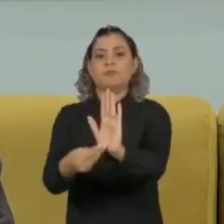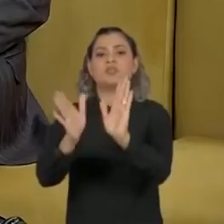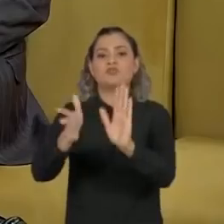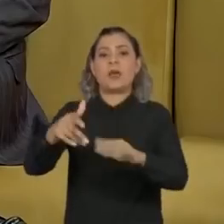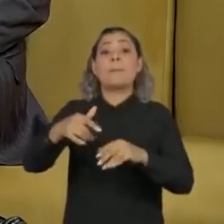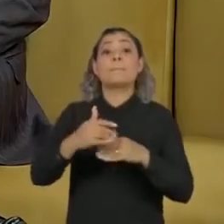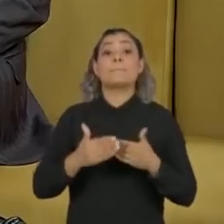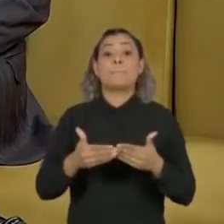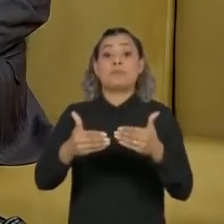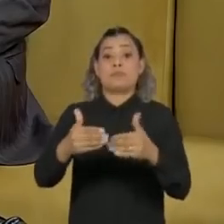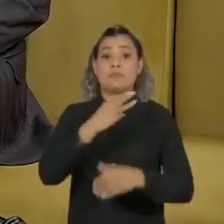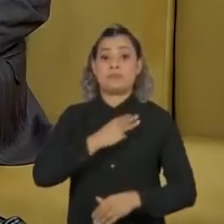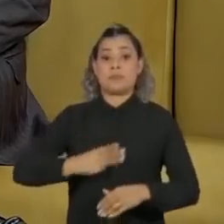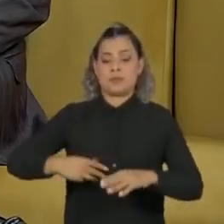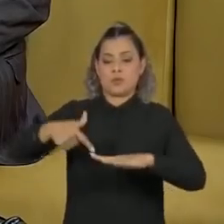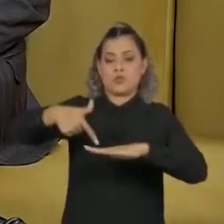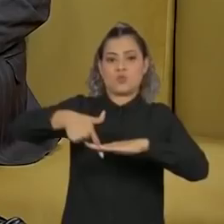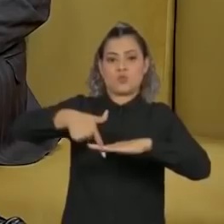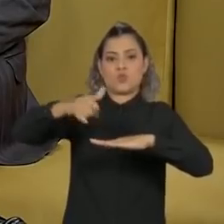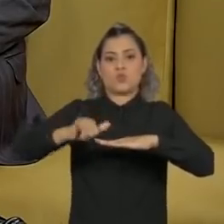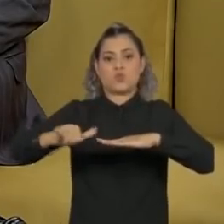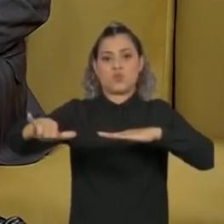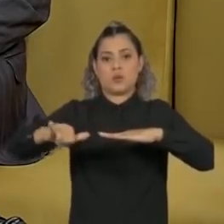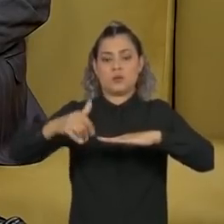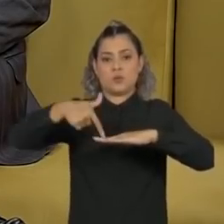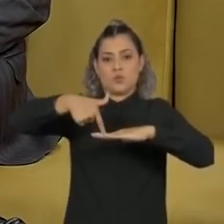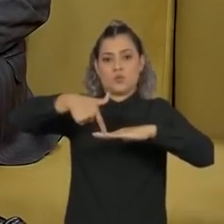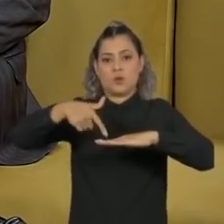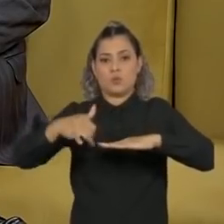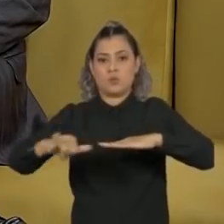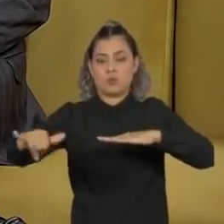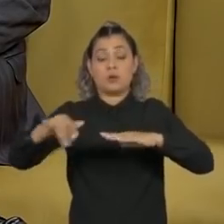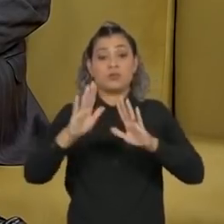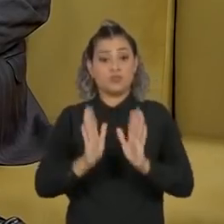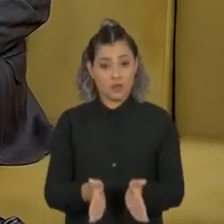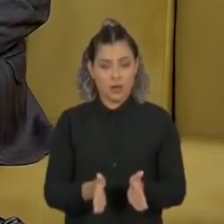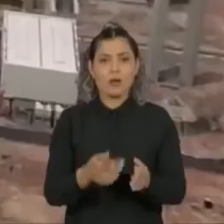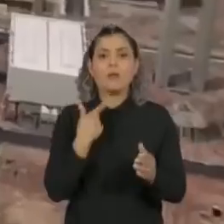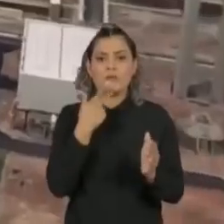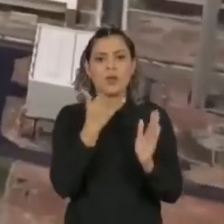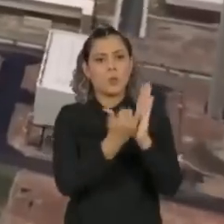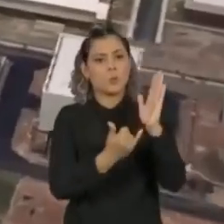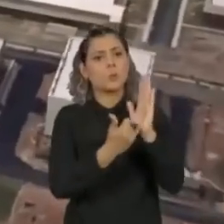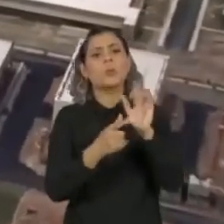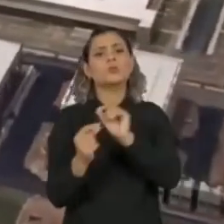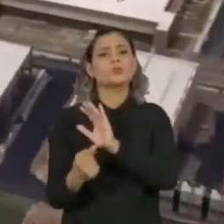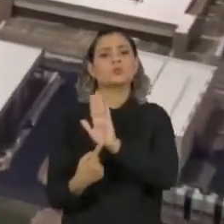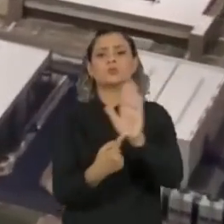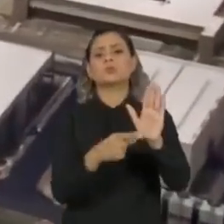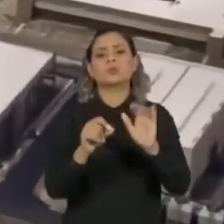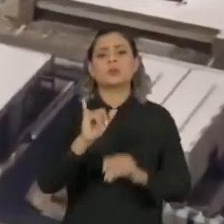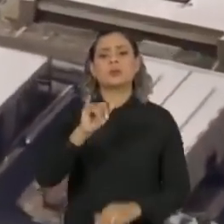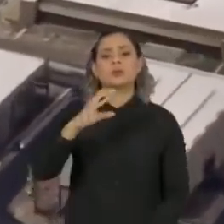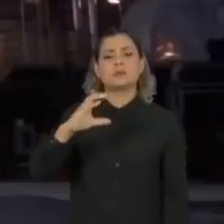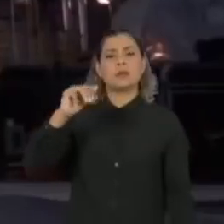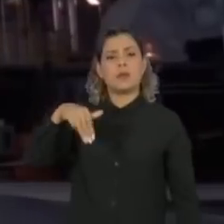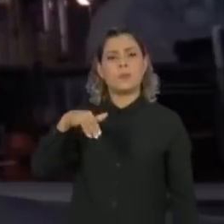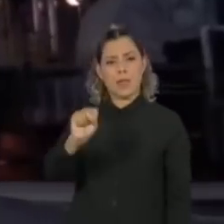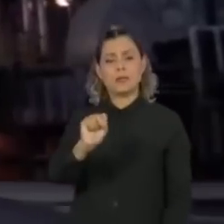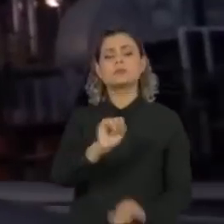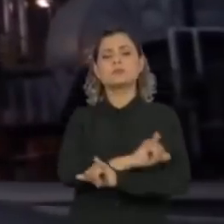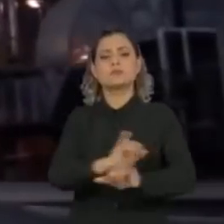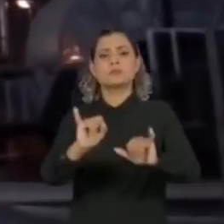Energia. E voltou a defender a alteração da cobrança do ICMS. O preço dos combustíveis